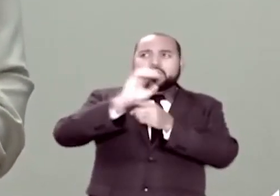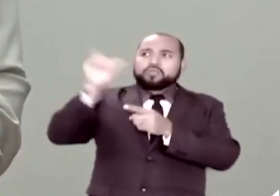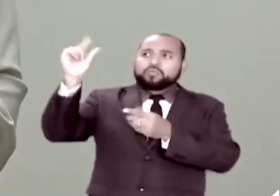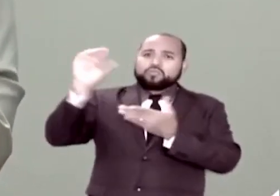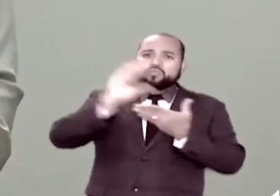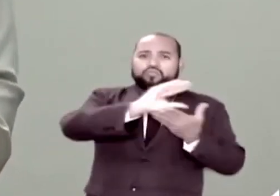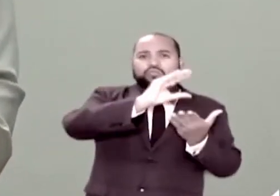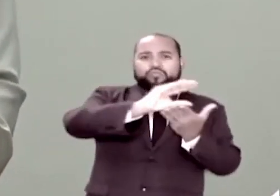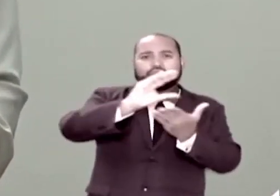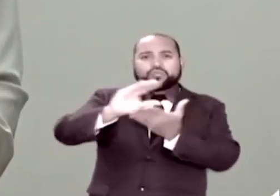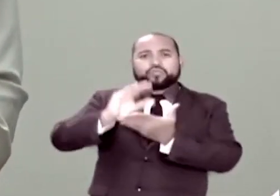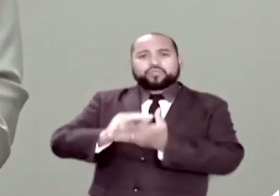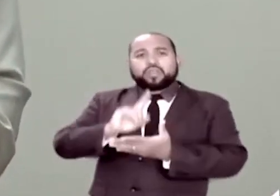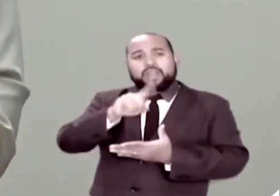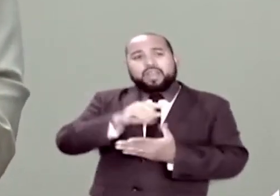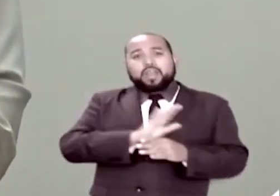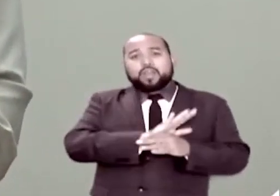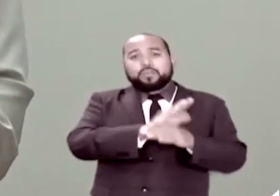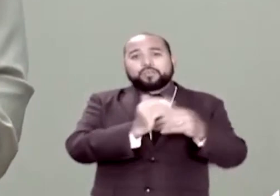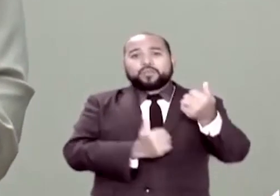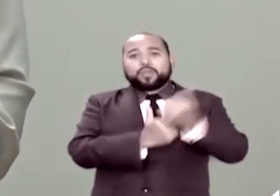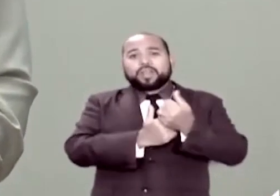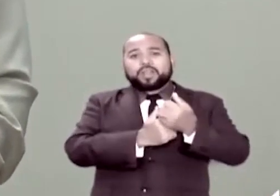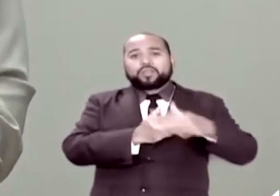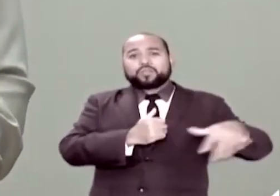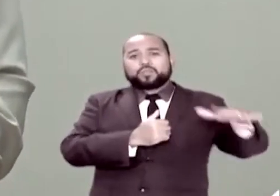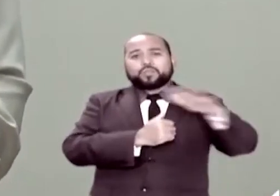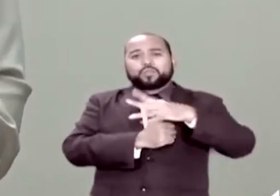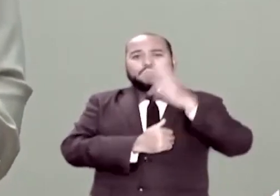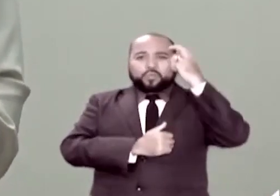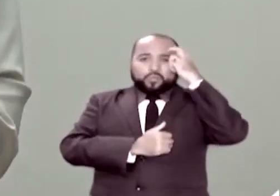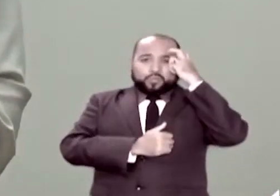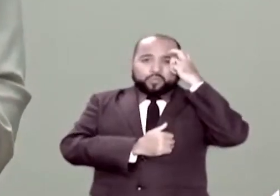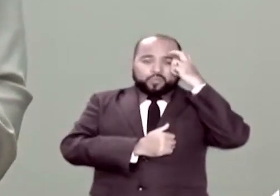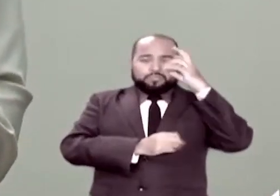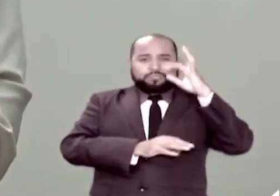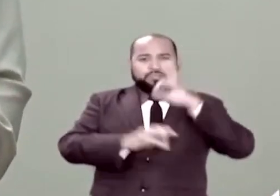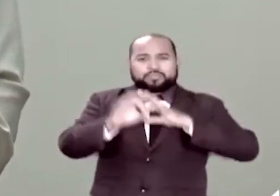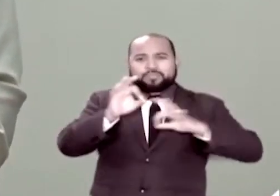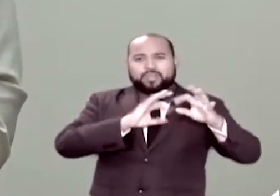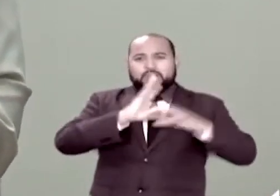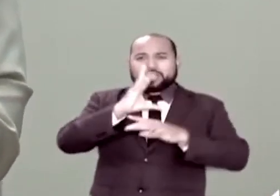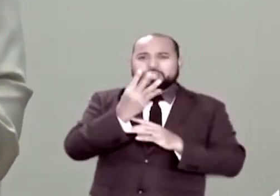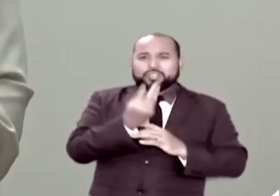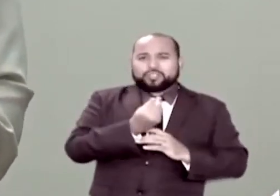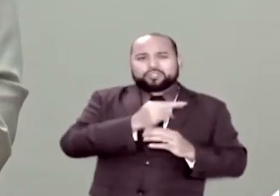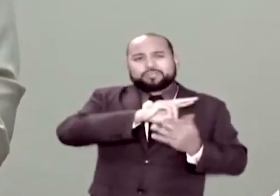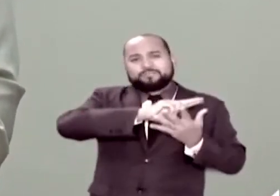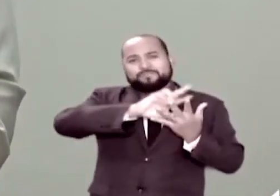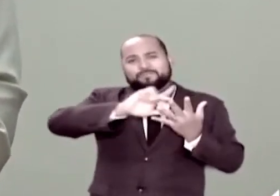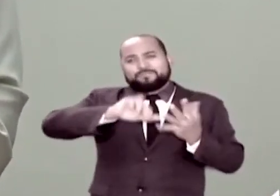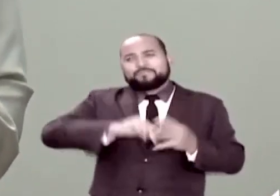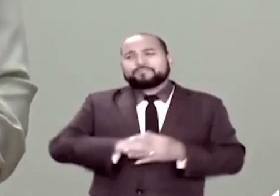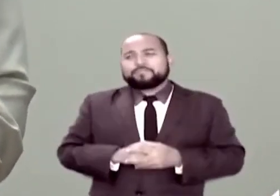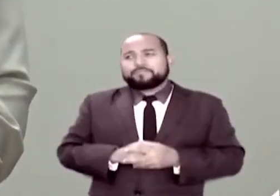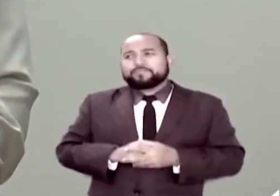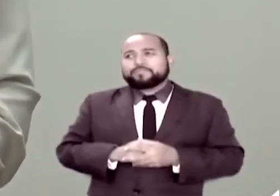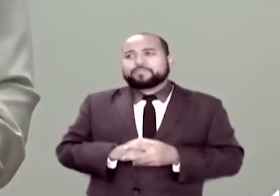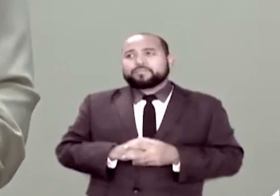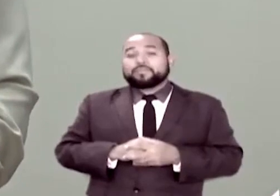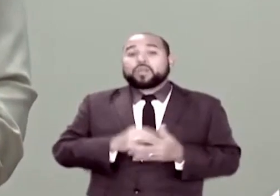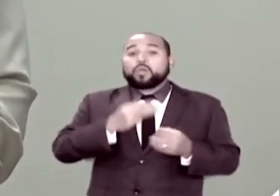apoio aos fazedores de cultura que estão na ponta então cabe ao município operacionalizar efetivar essa política